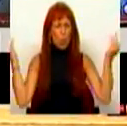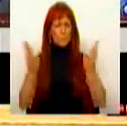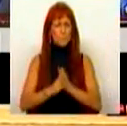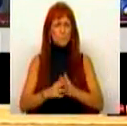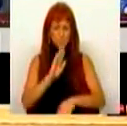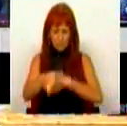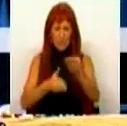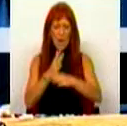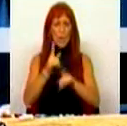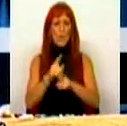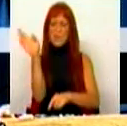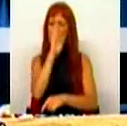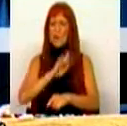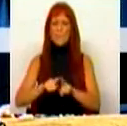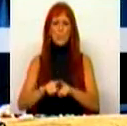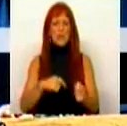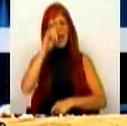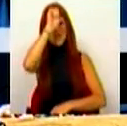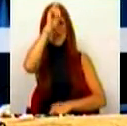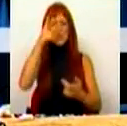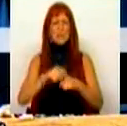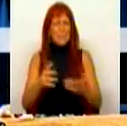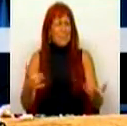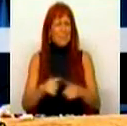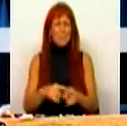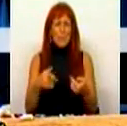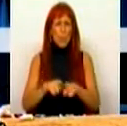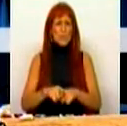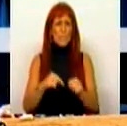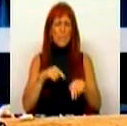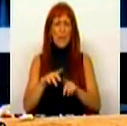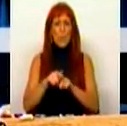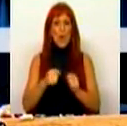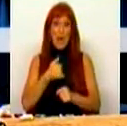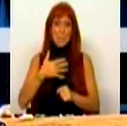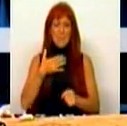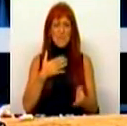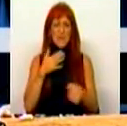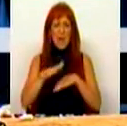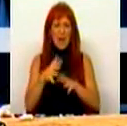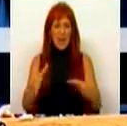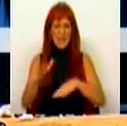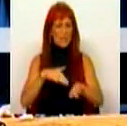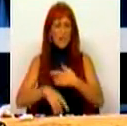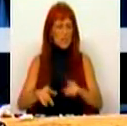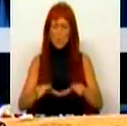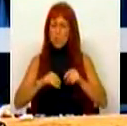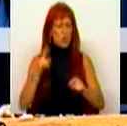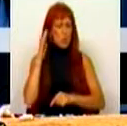a continuidade das práticas de estágios que são seguidas, designadamente por grandes empresas. Não é